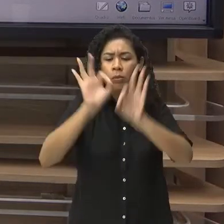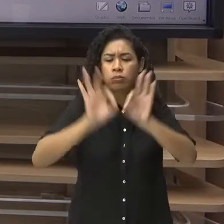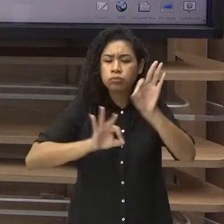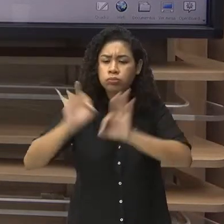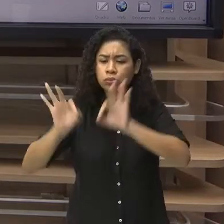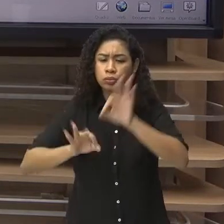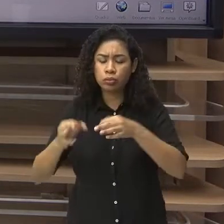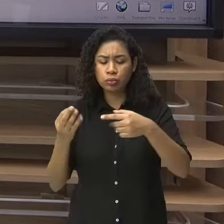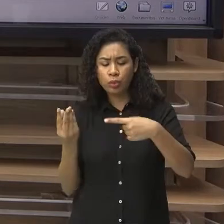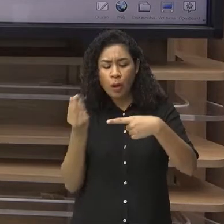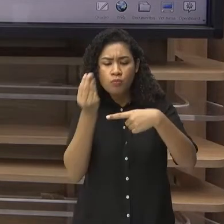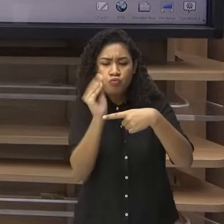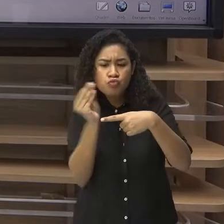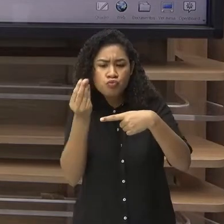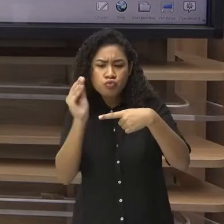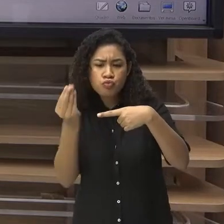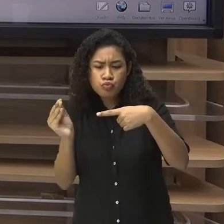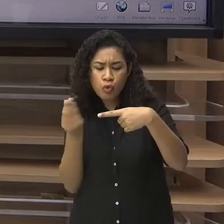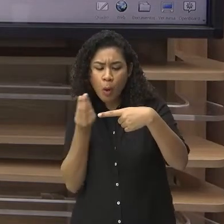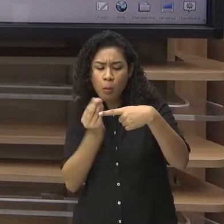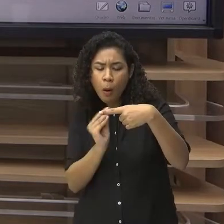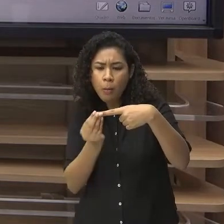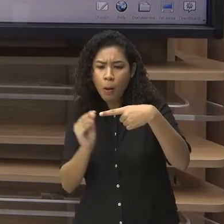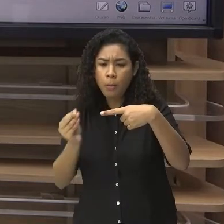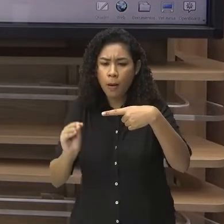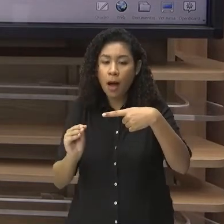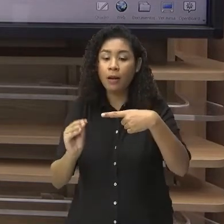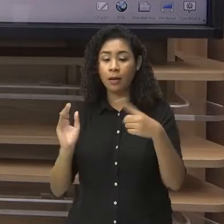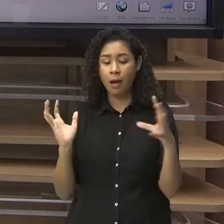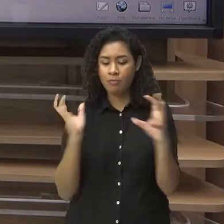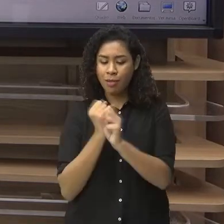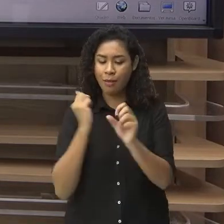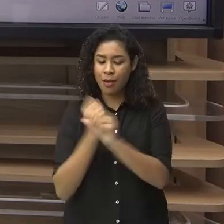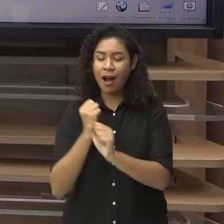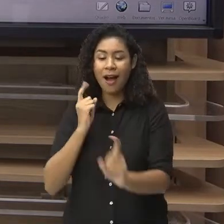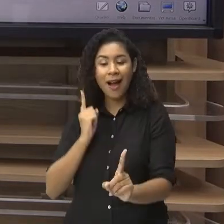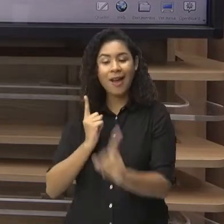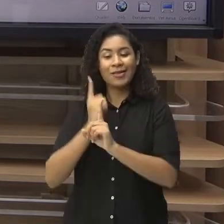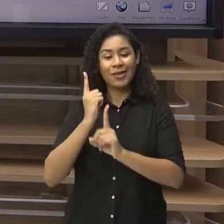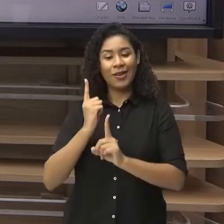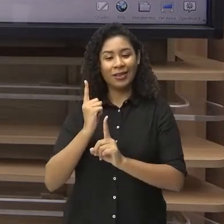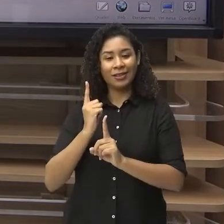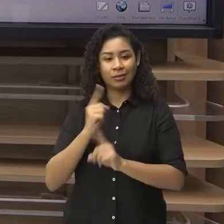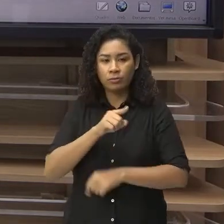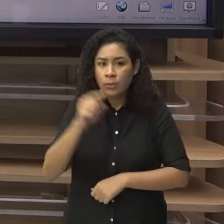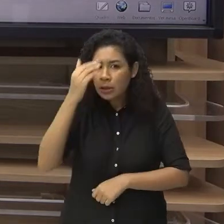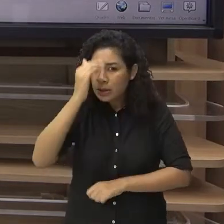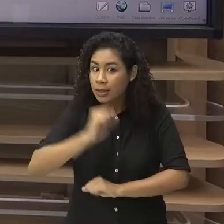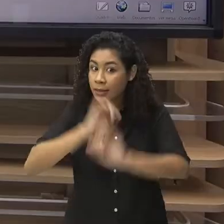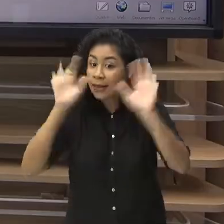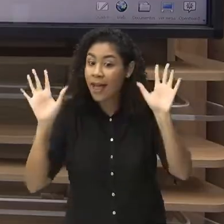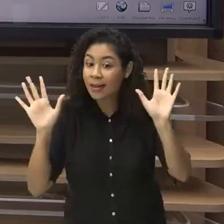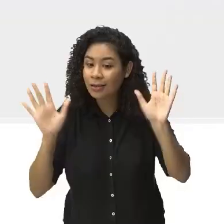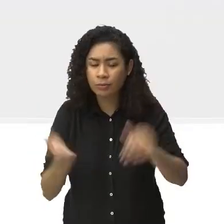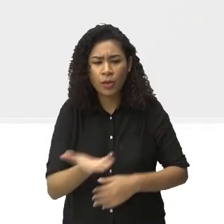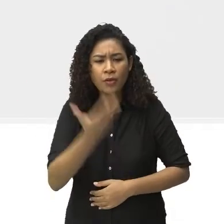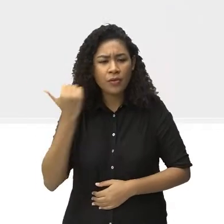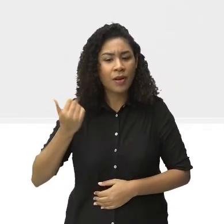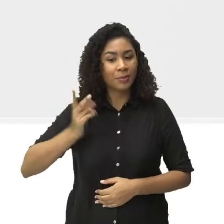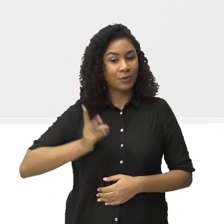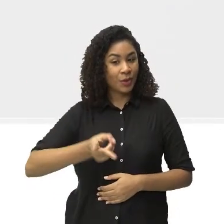aqui essa expressão e chegar no resultado do valor de d. Entendido até aí, pessoal? Vamos lá continuar